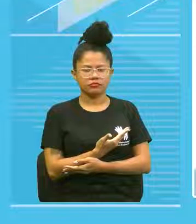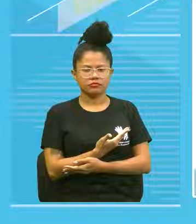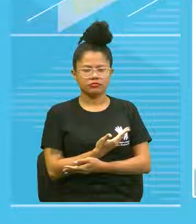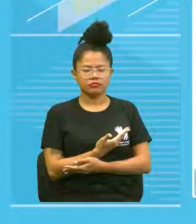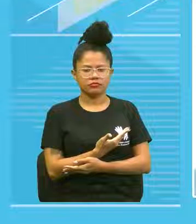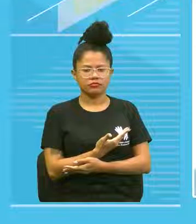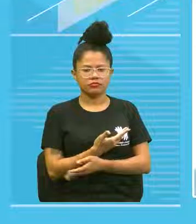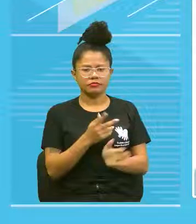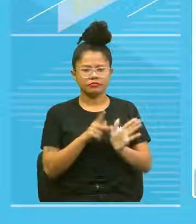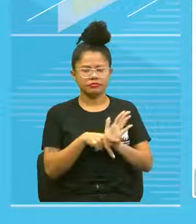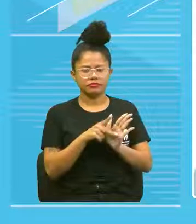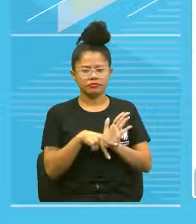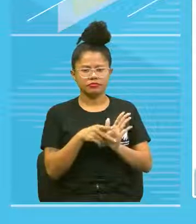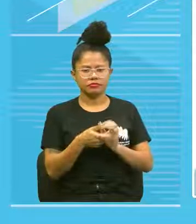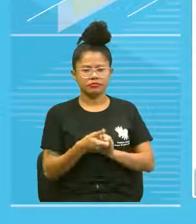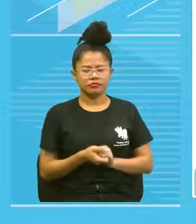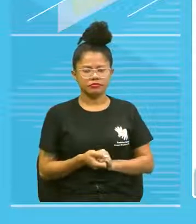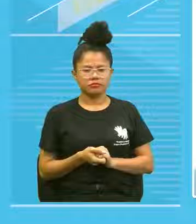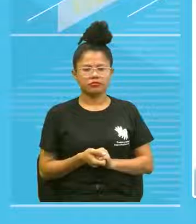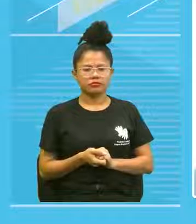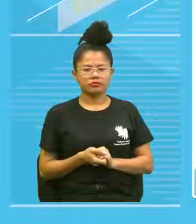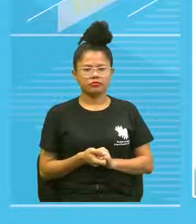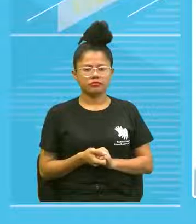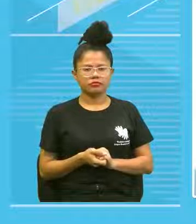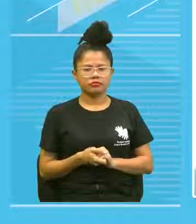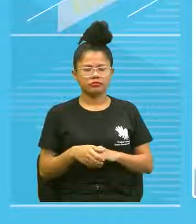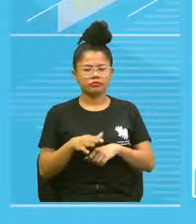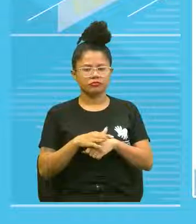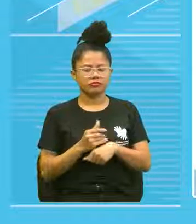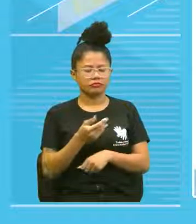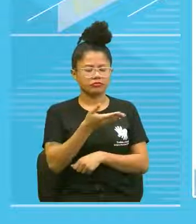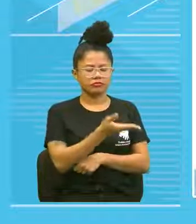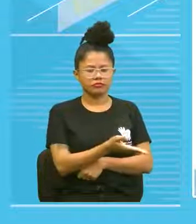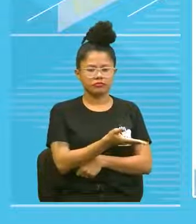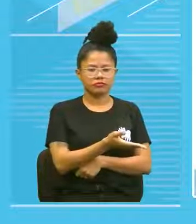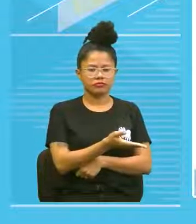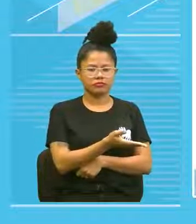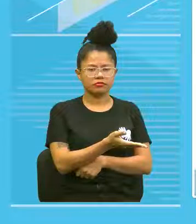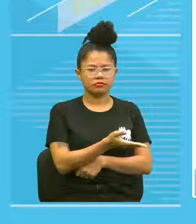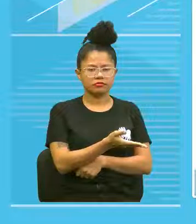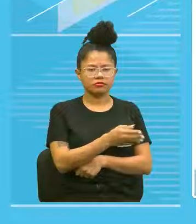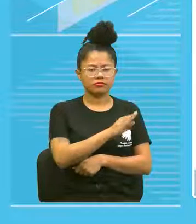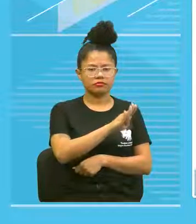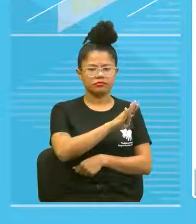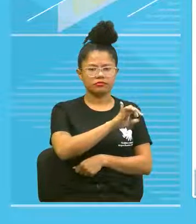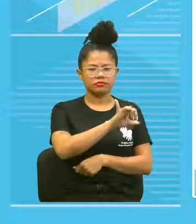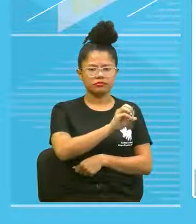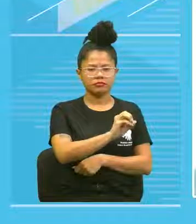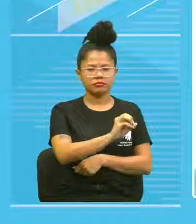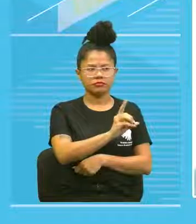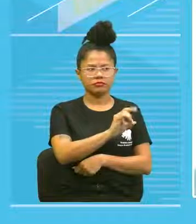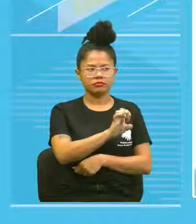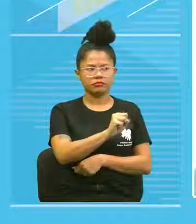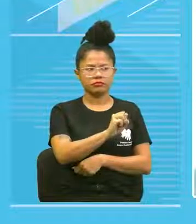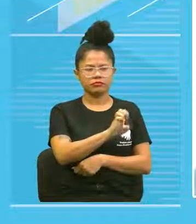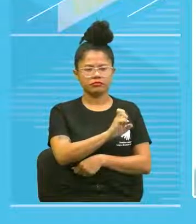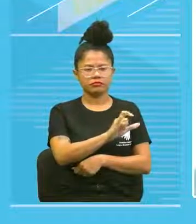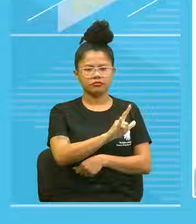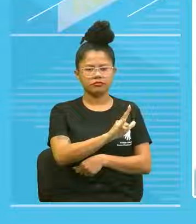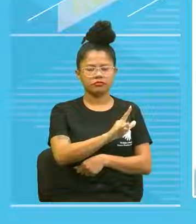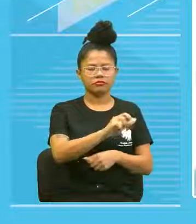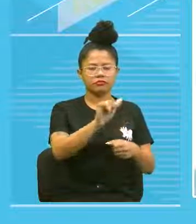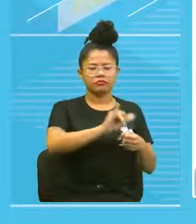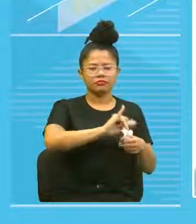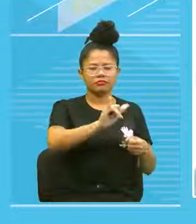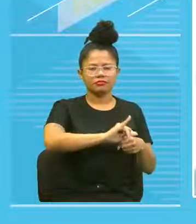me chamou chamaram biodiesel brasileiro de e o petróleo Verde Você